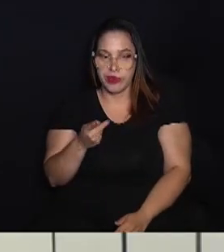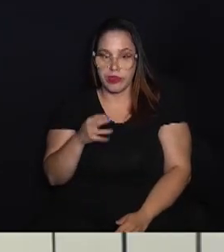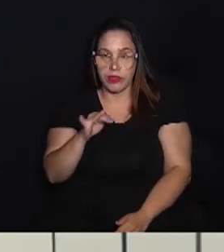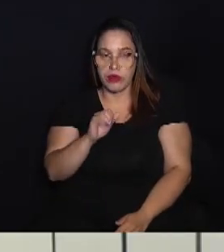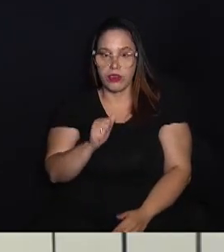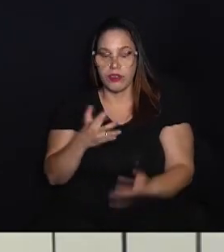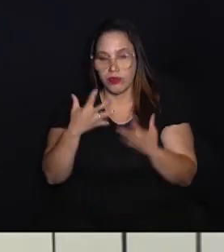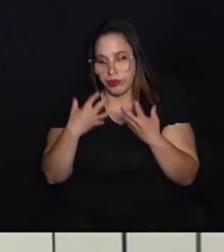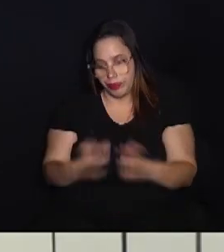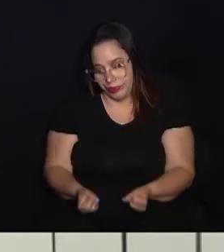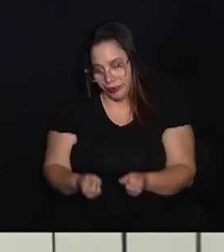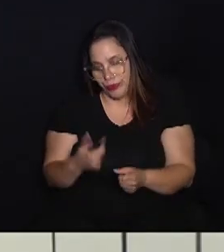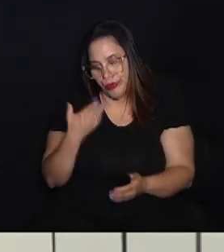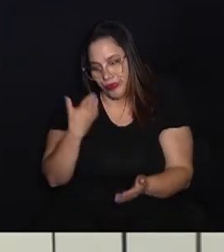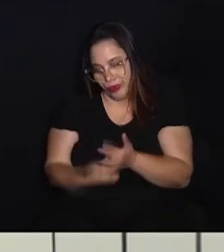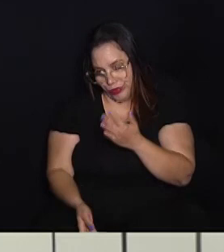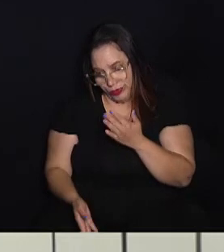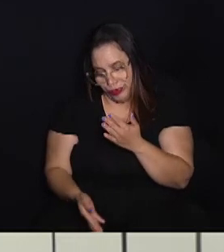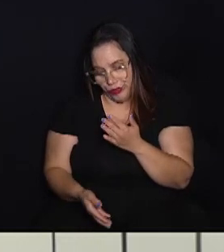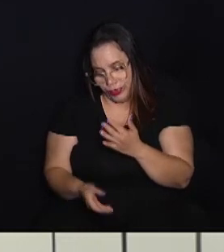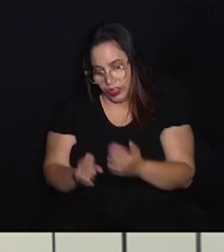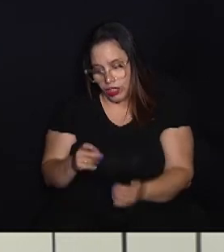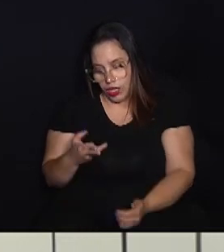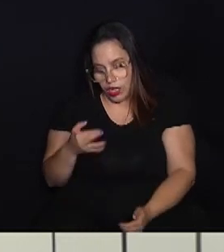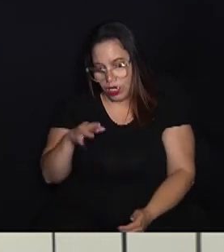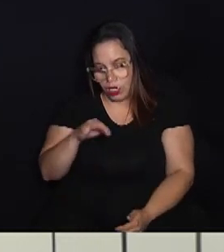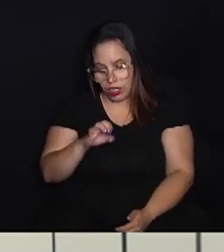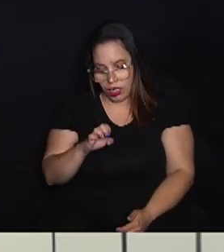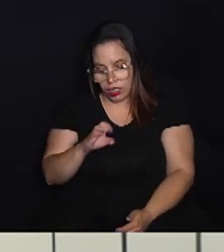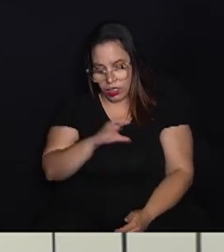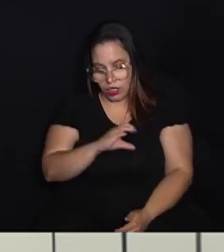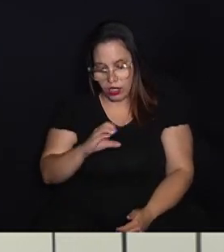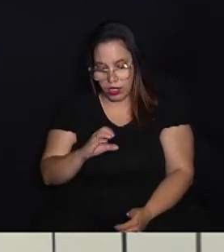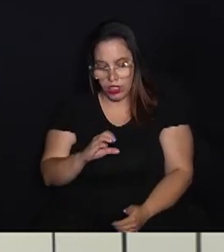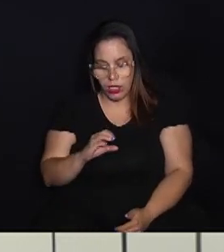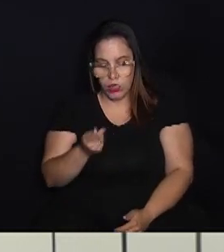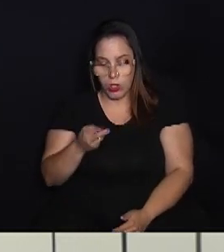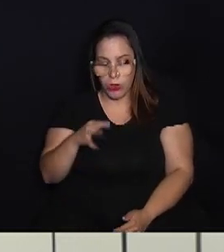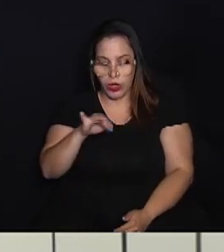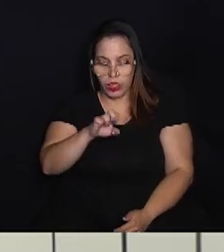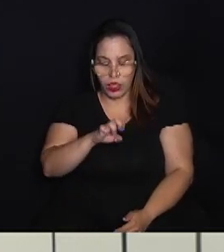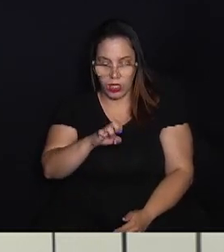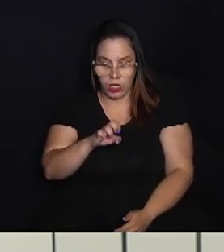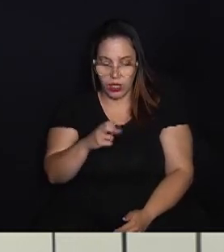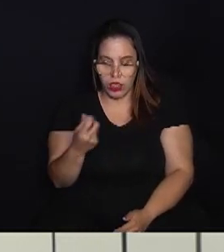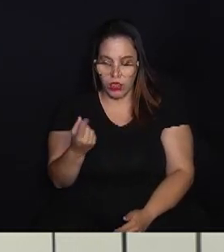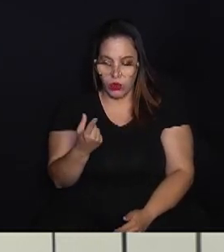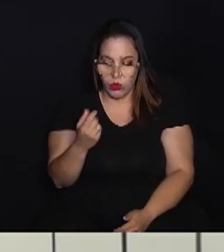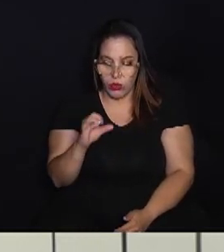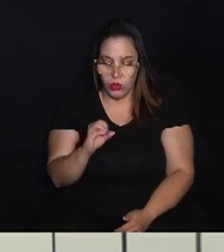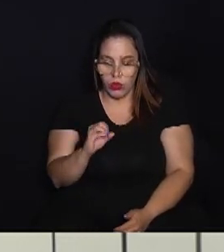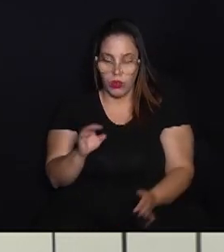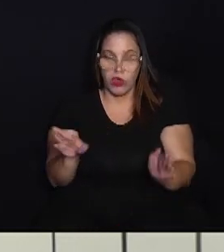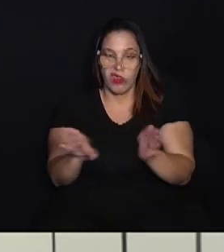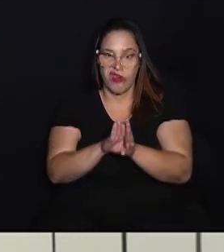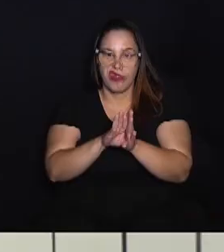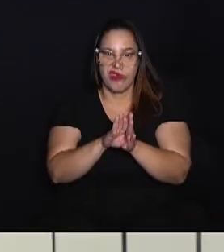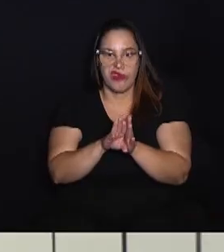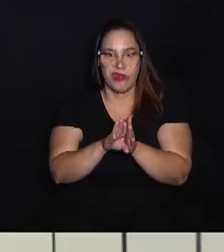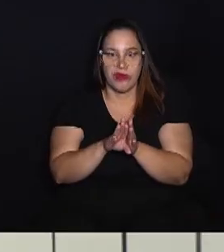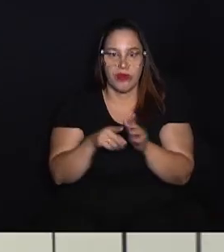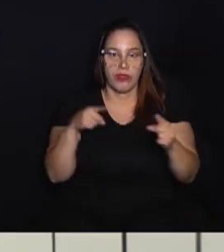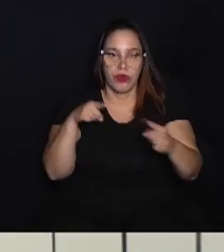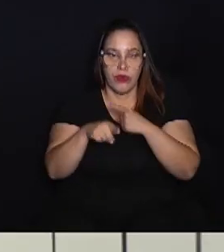se recuperar da derrota no Clássico Catarinense diante da Chapecoense por 1-0, para entrar de vez na